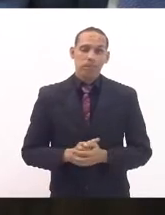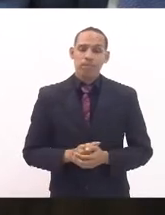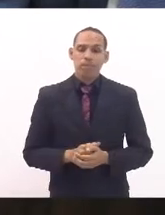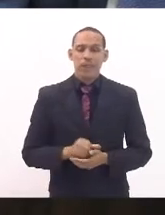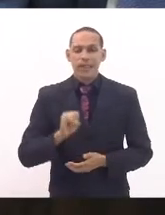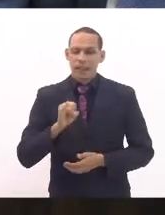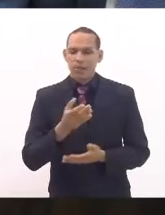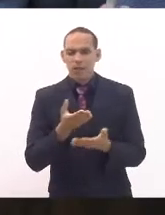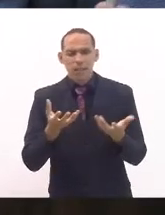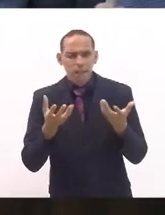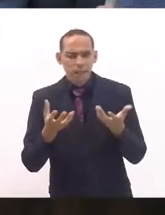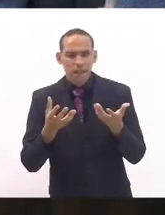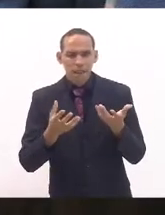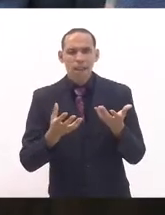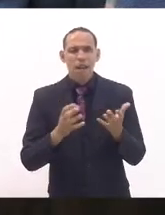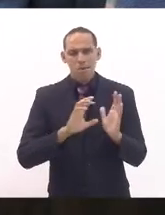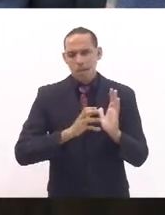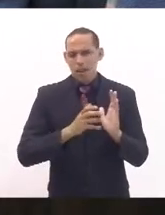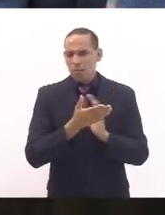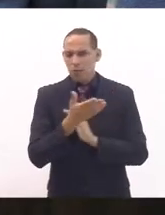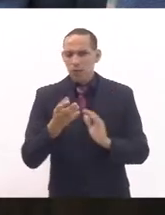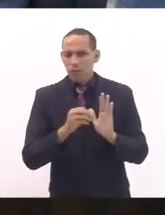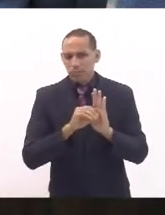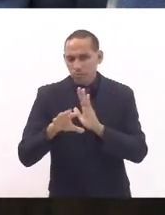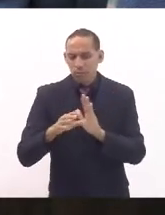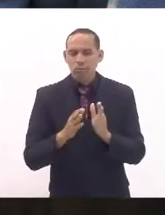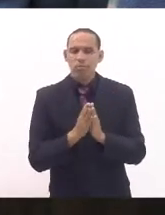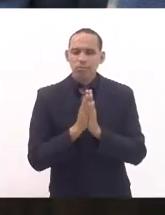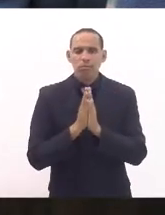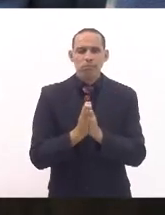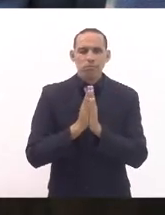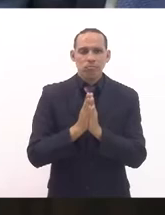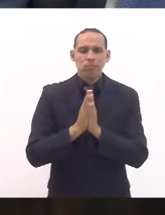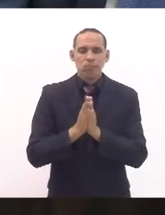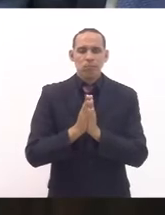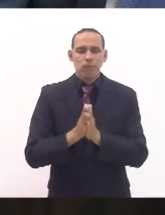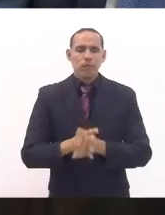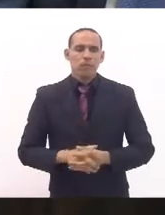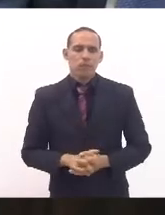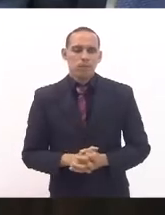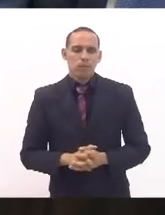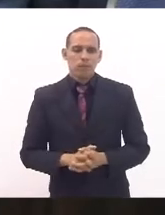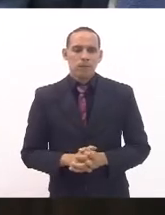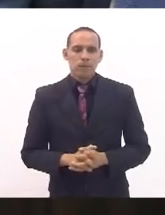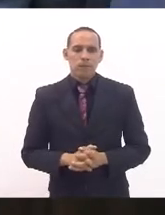caso queiram ainda a indicação, por favor.